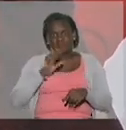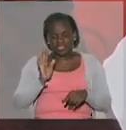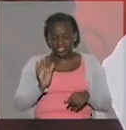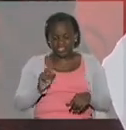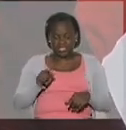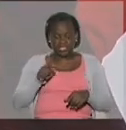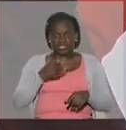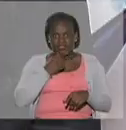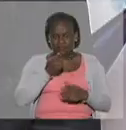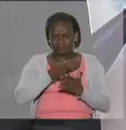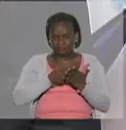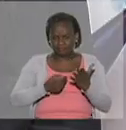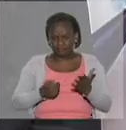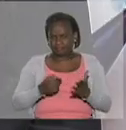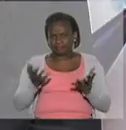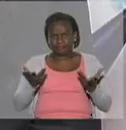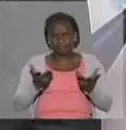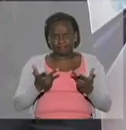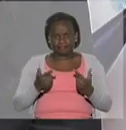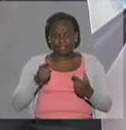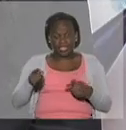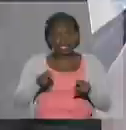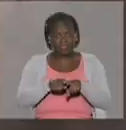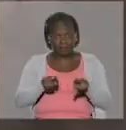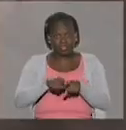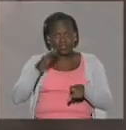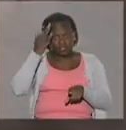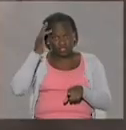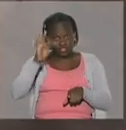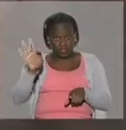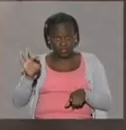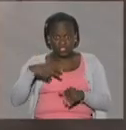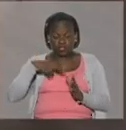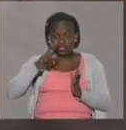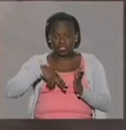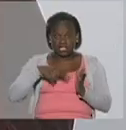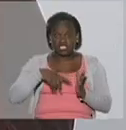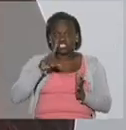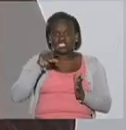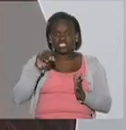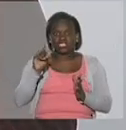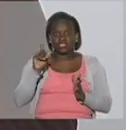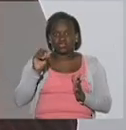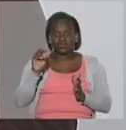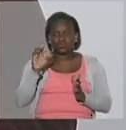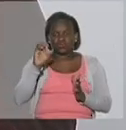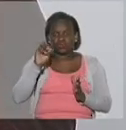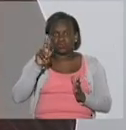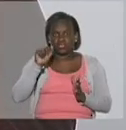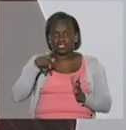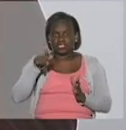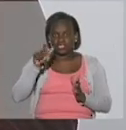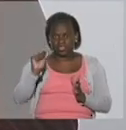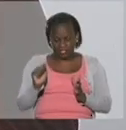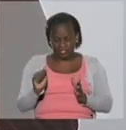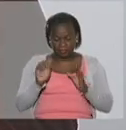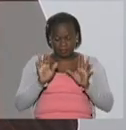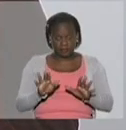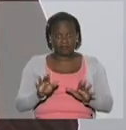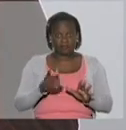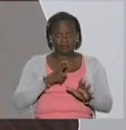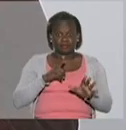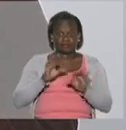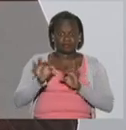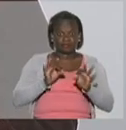jovem. Né? Esse autor é maravilhoso, né? Eu gosto muito Ele dele. é filósofo. Eu li O Dia do Coringa. Sim, mas o